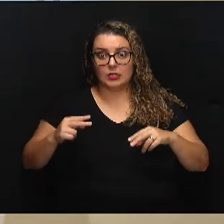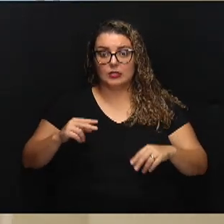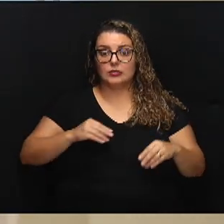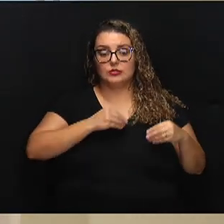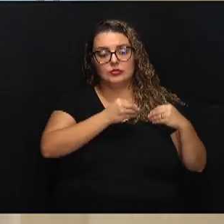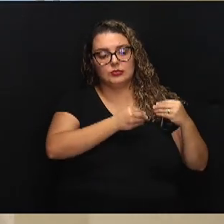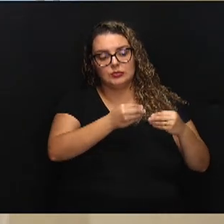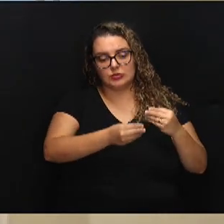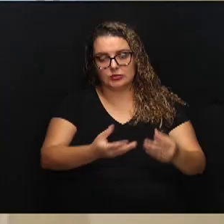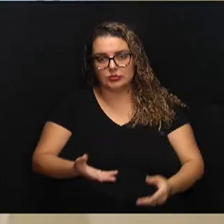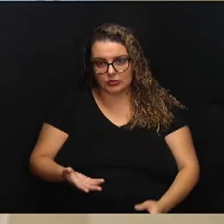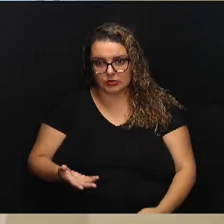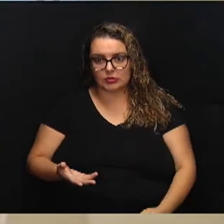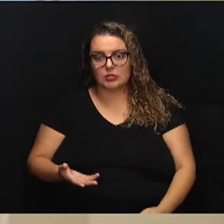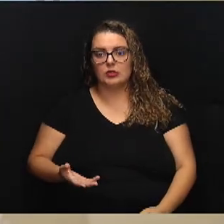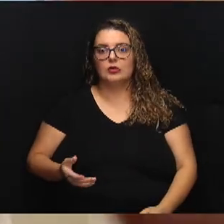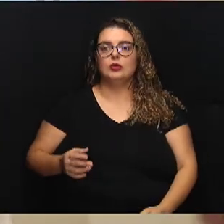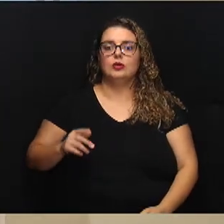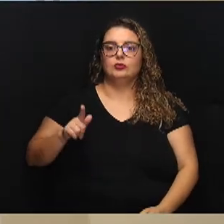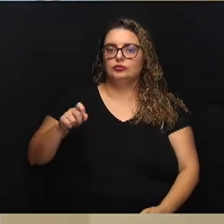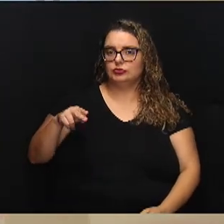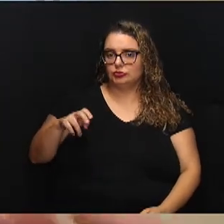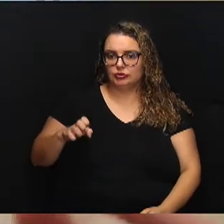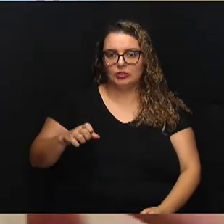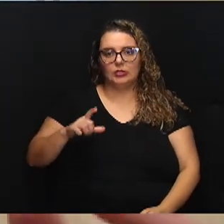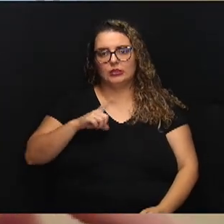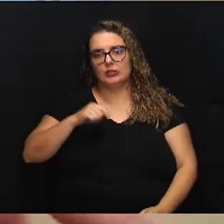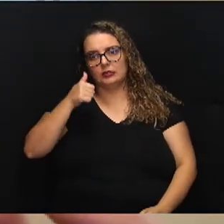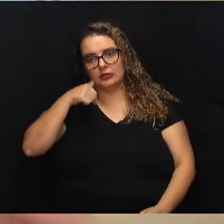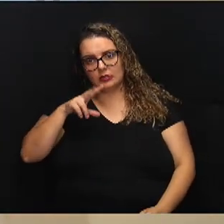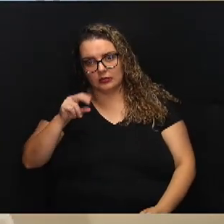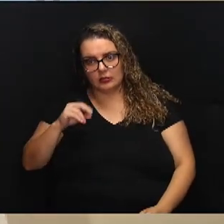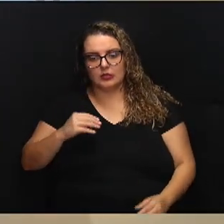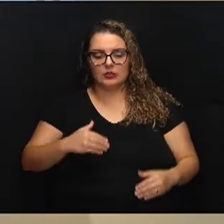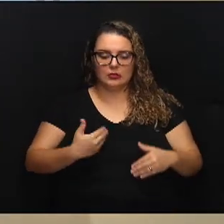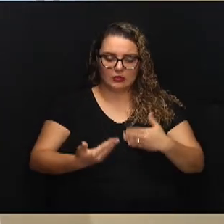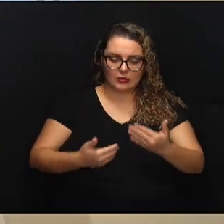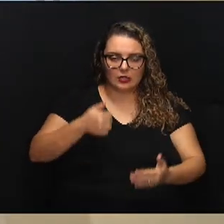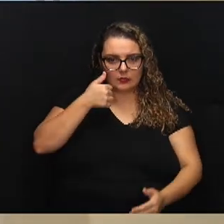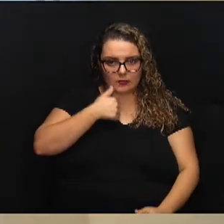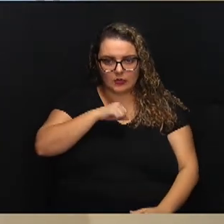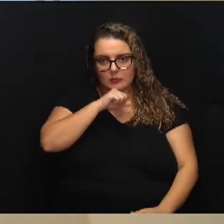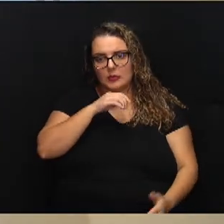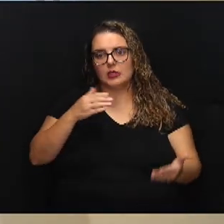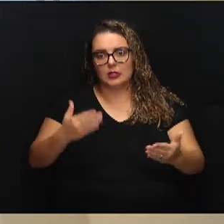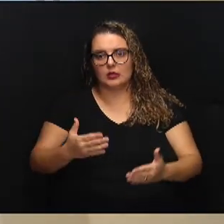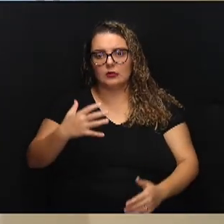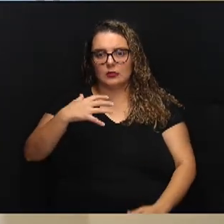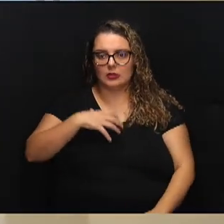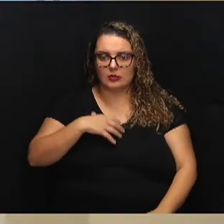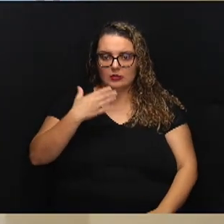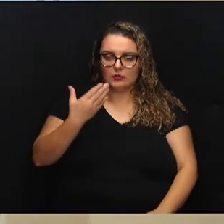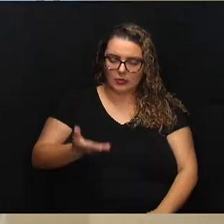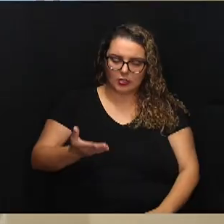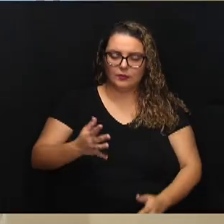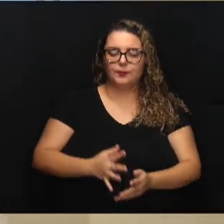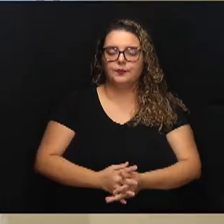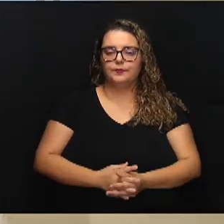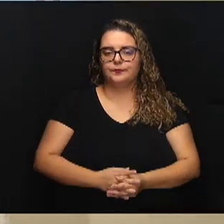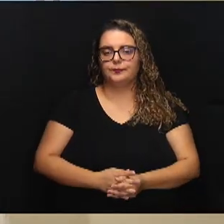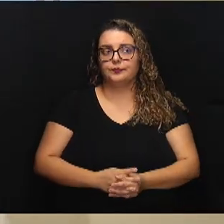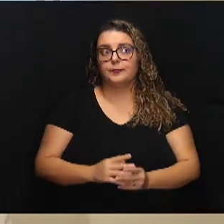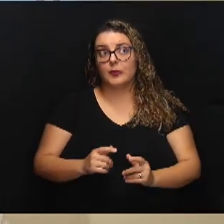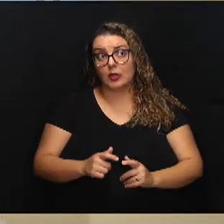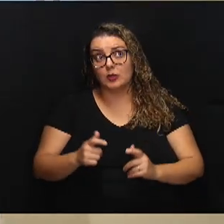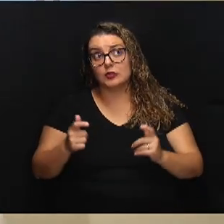um gene que veio alterado da sua avó, que passou para sua mãe e que agora está com você. Um dos